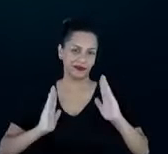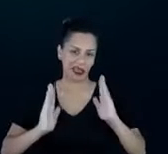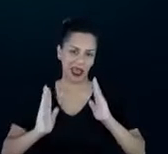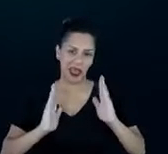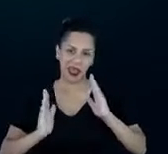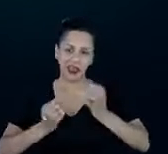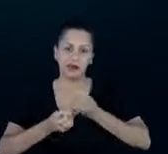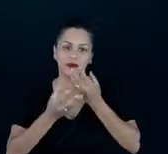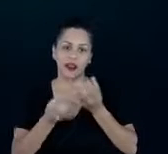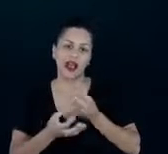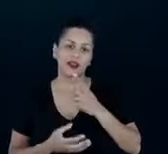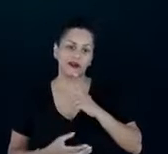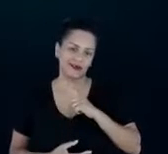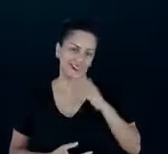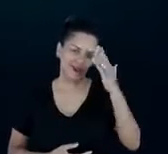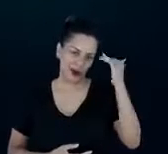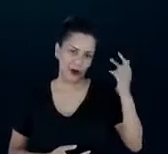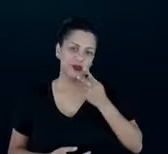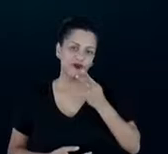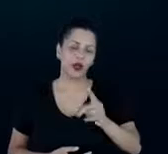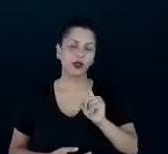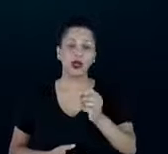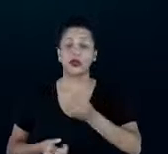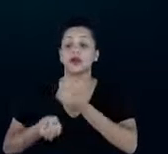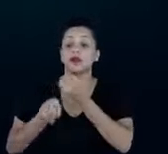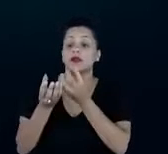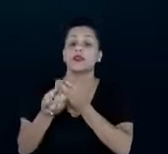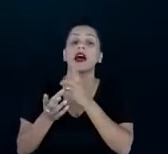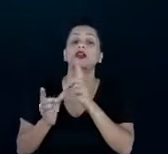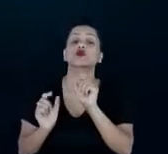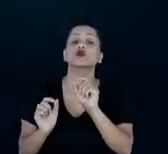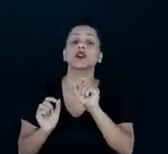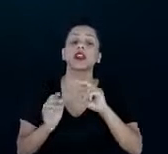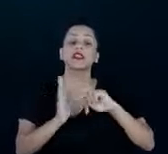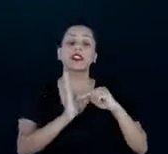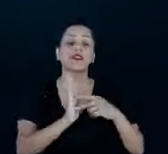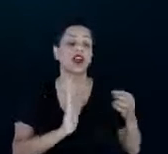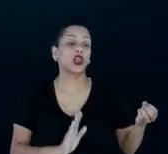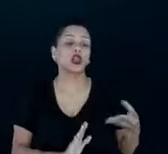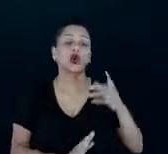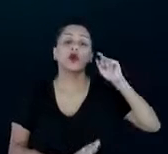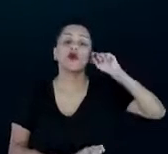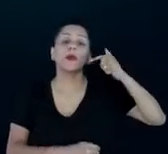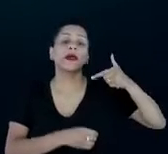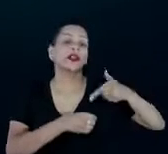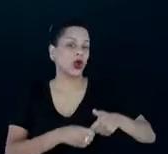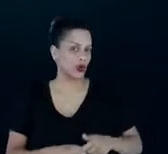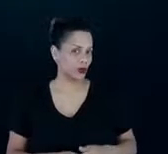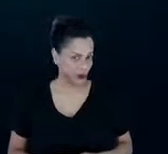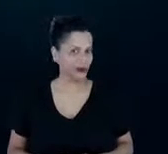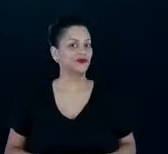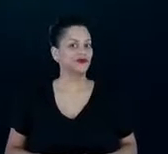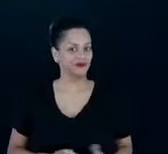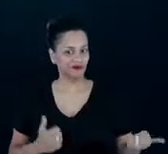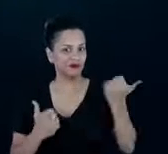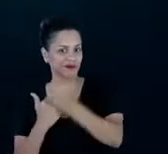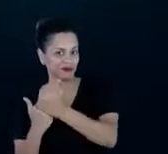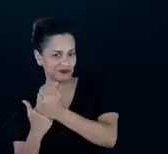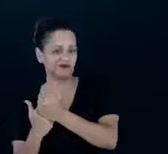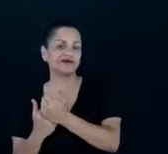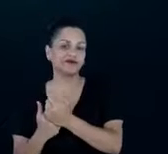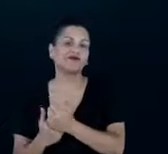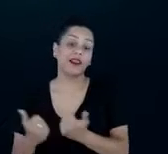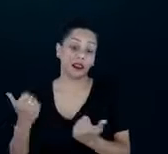Clichê famoso de falar os dados são novo petróleo ao que eu gosto sempre de complementar que tal Como o petróleo